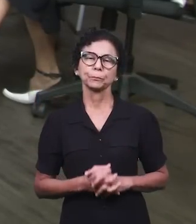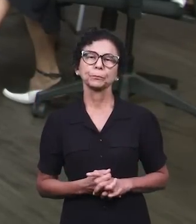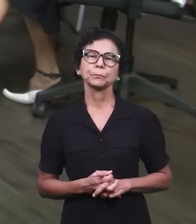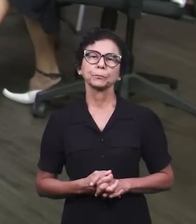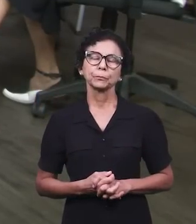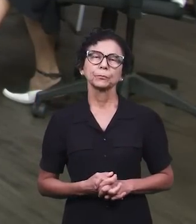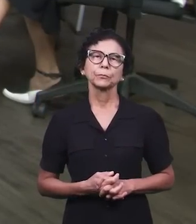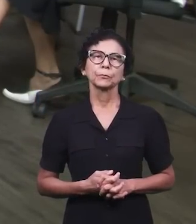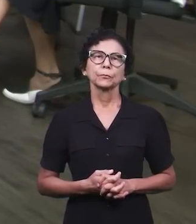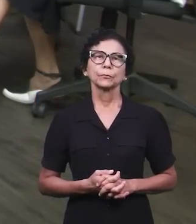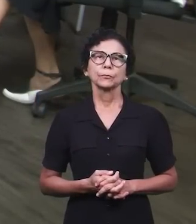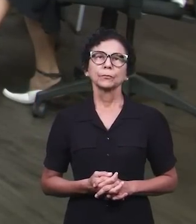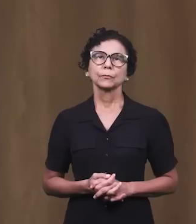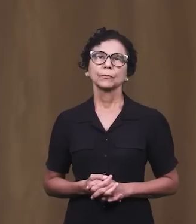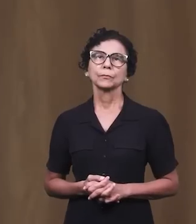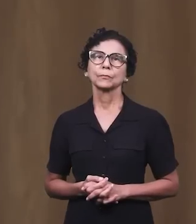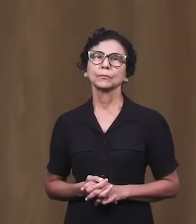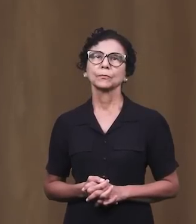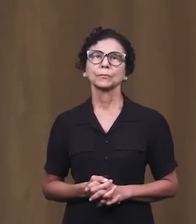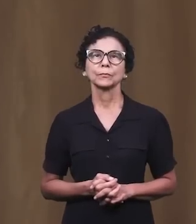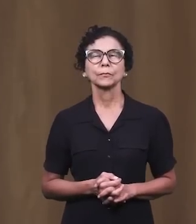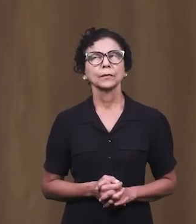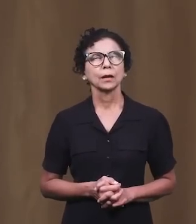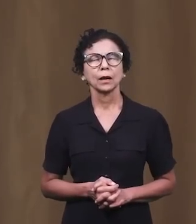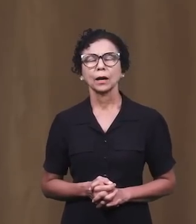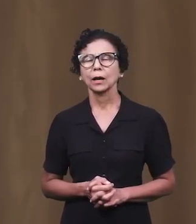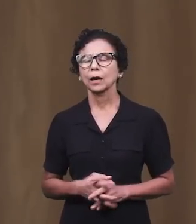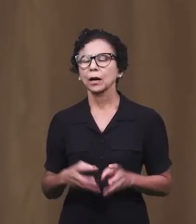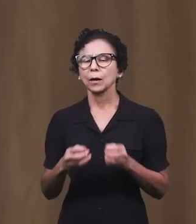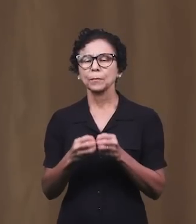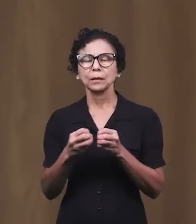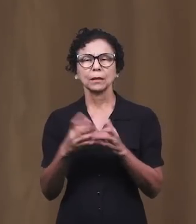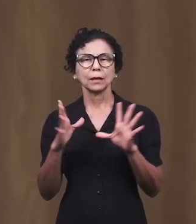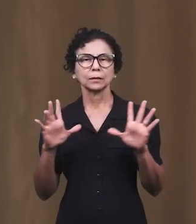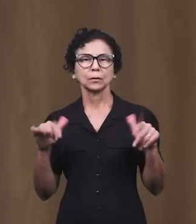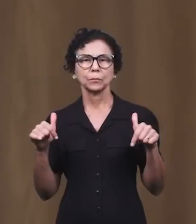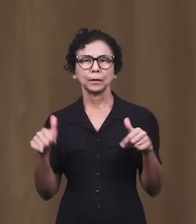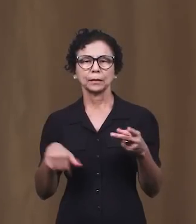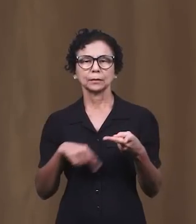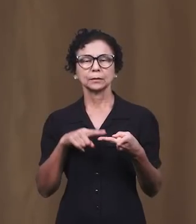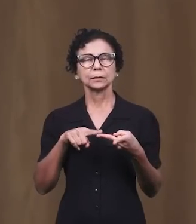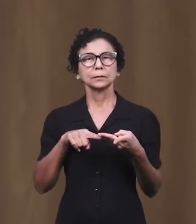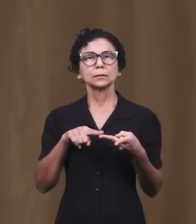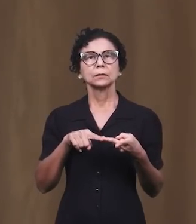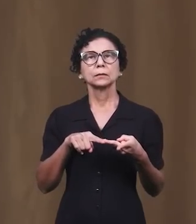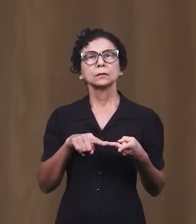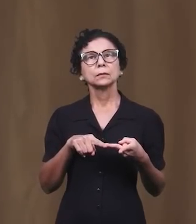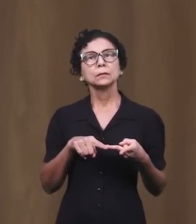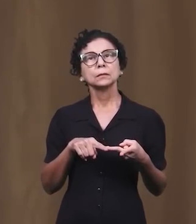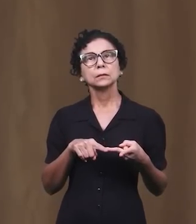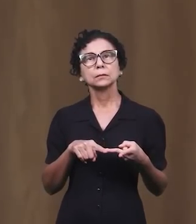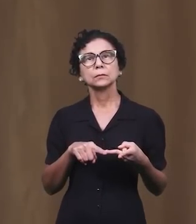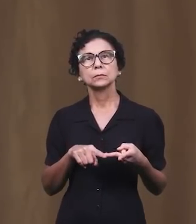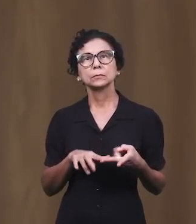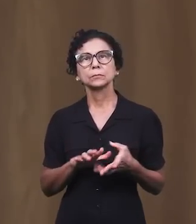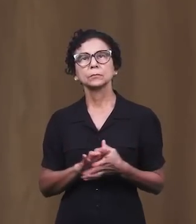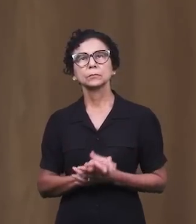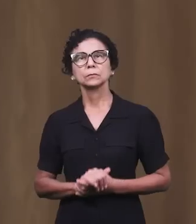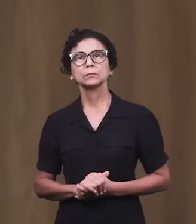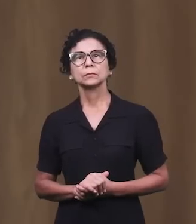provedor. É aquele que opera milagres, aquele que abre portas. Em segundo lugar,